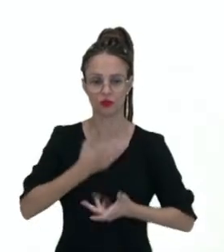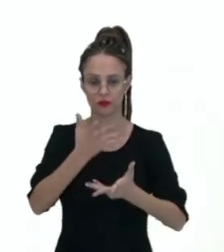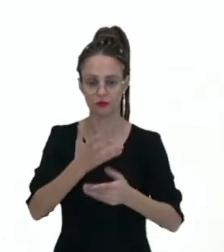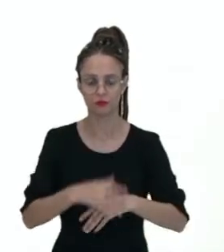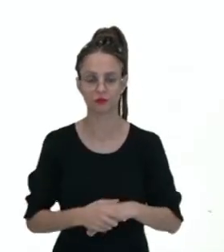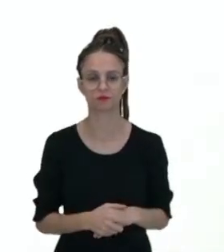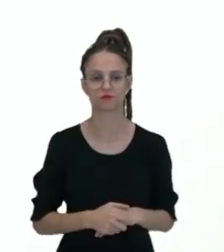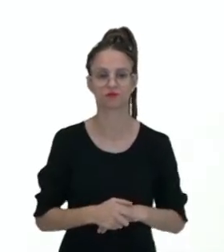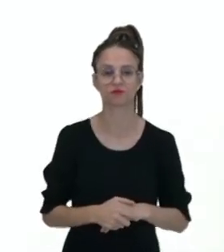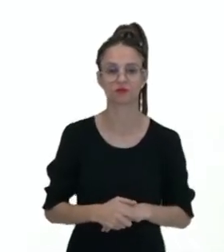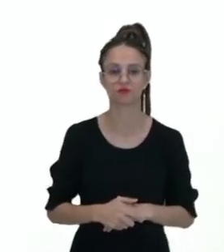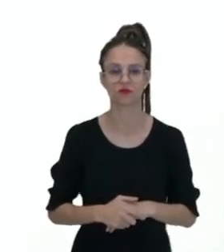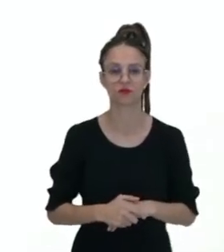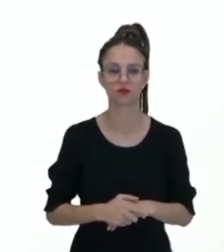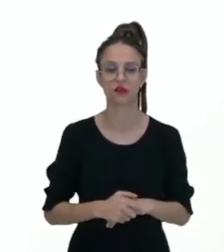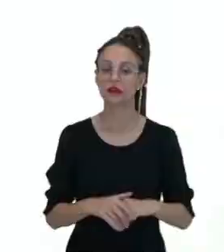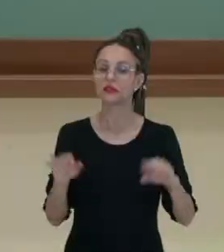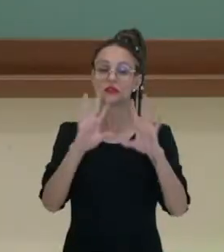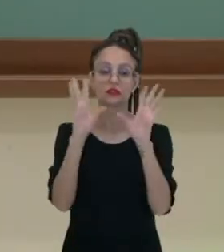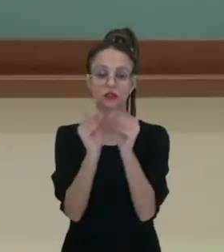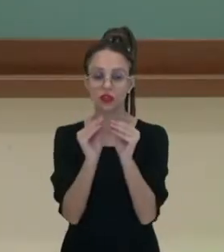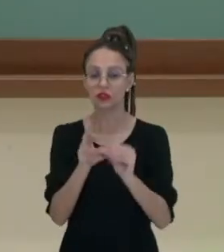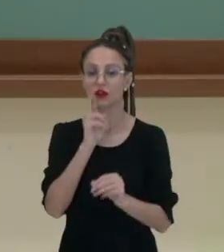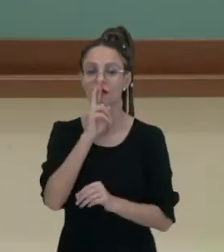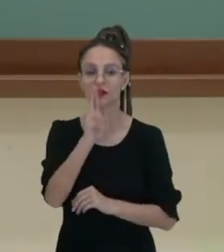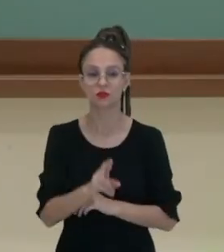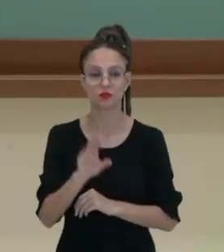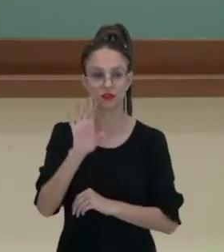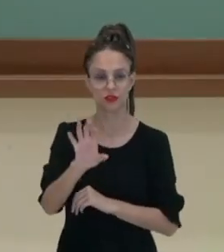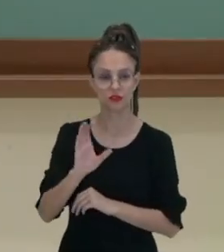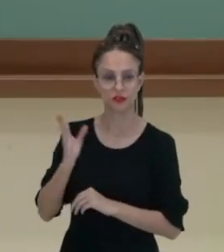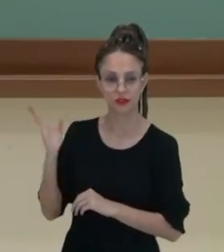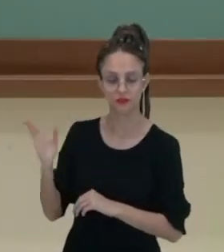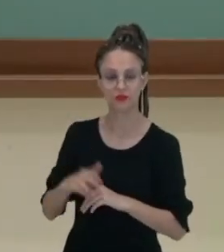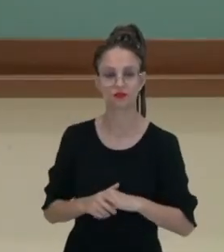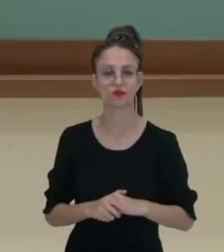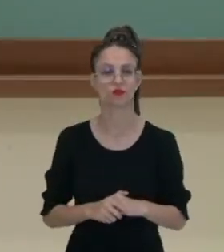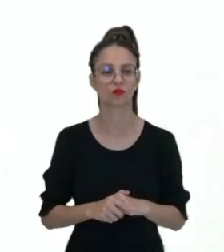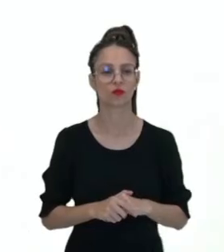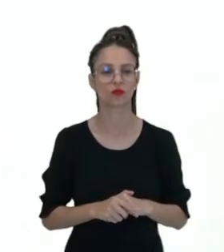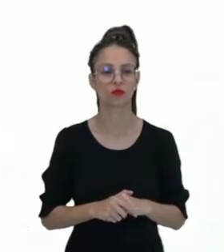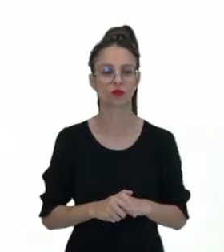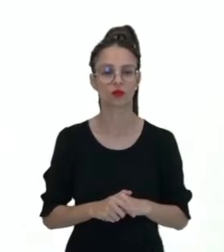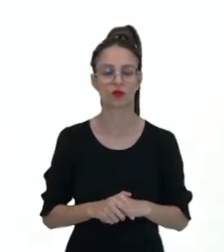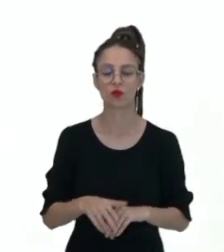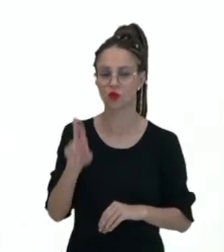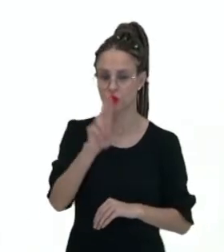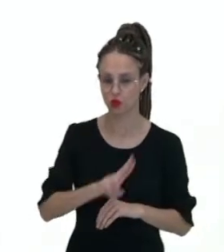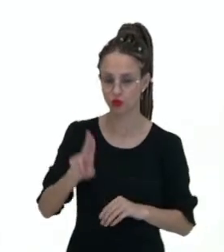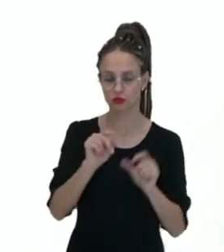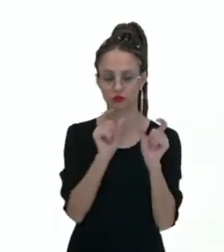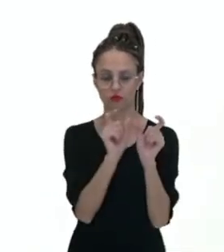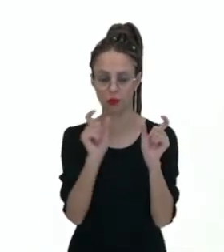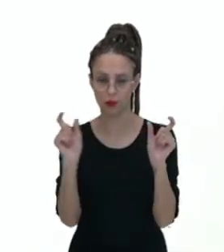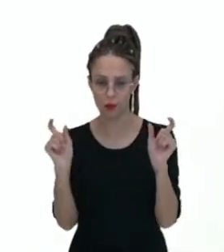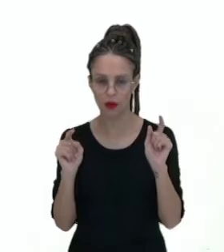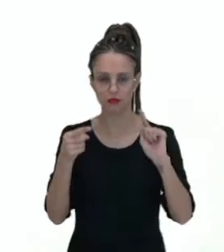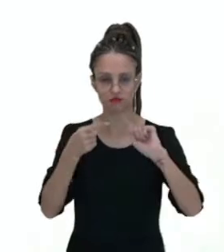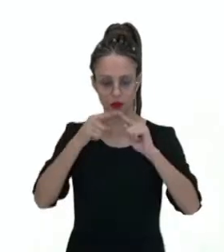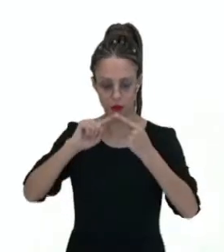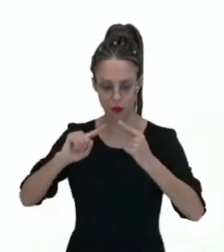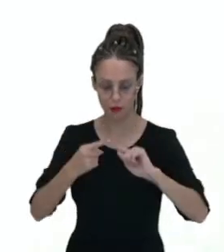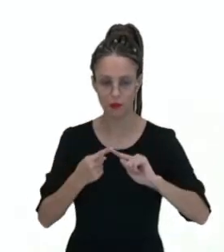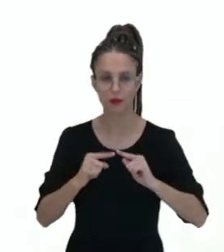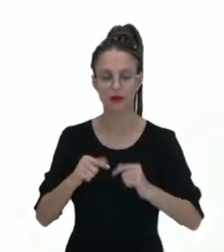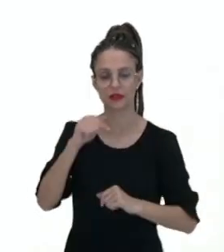né? Então, eu posso sintetizar a minha resposta colocando assim: o uso de redondilha maior,